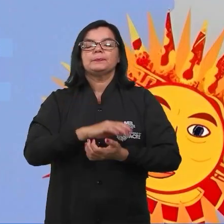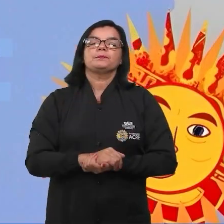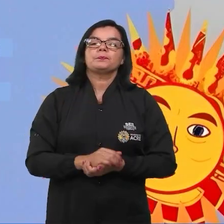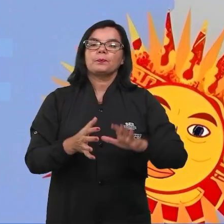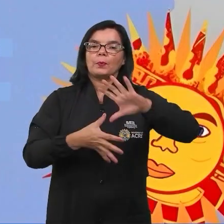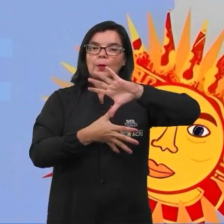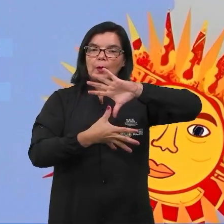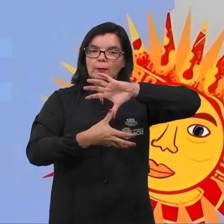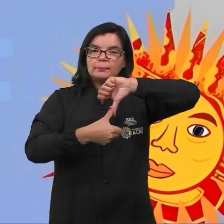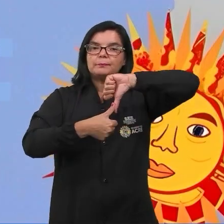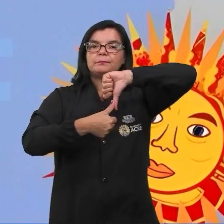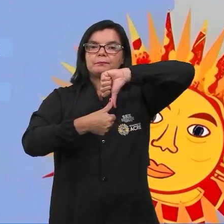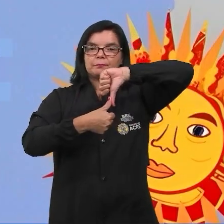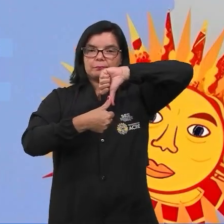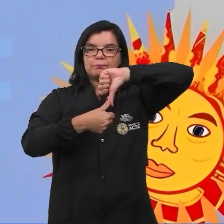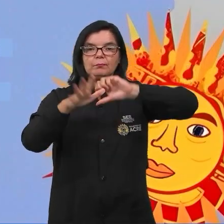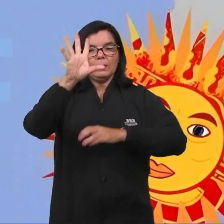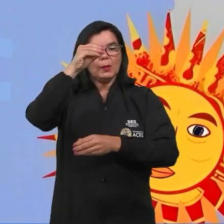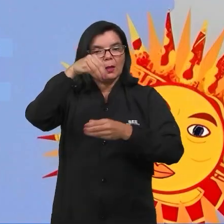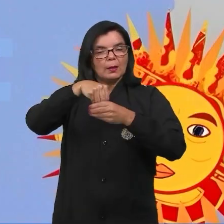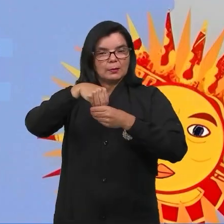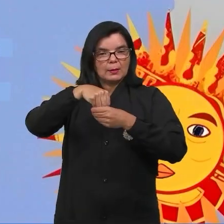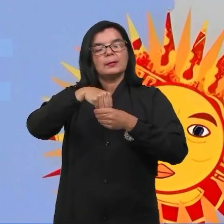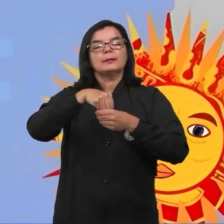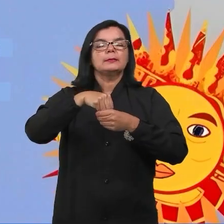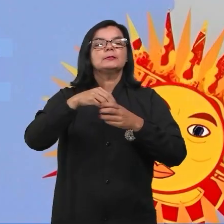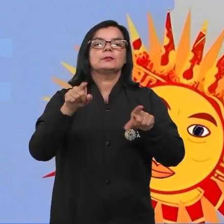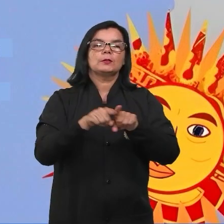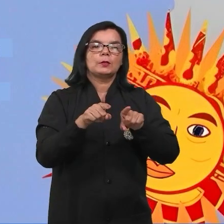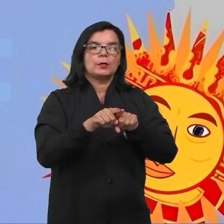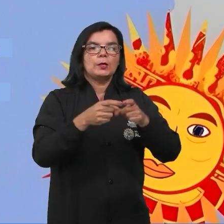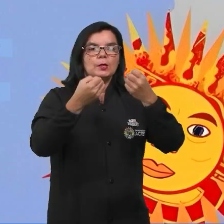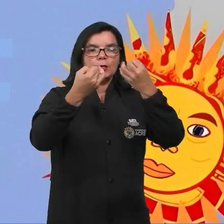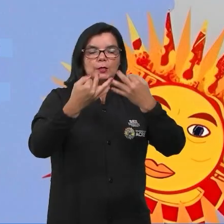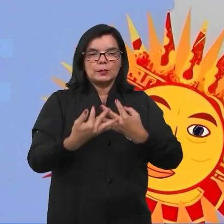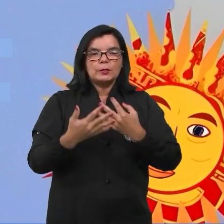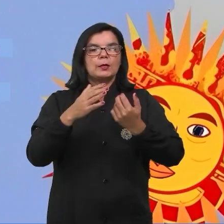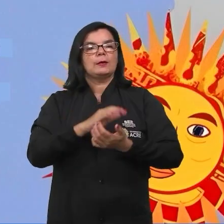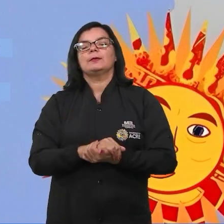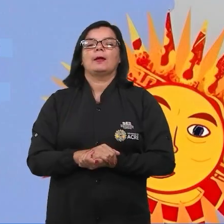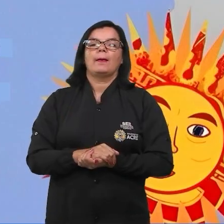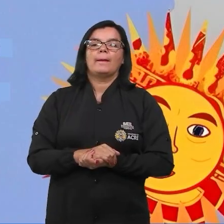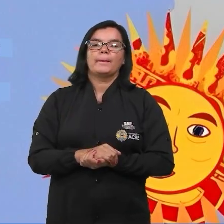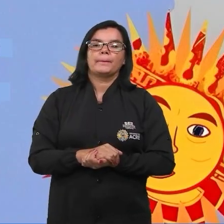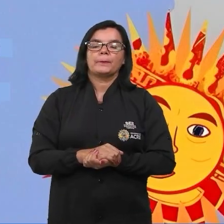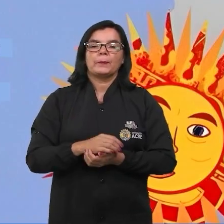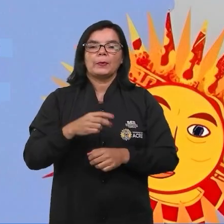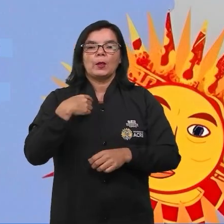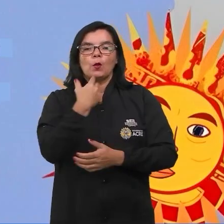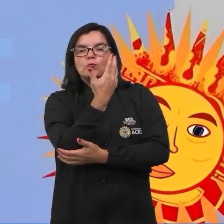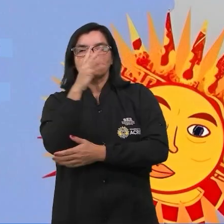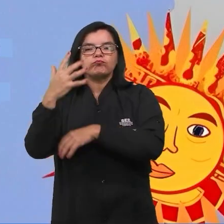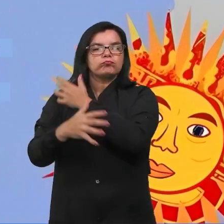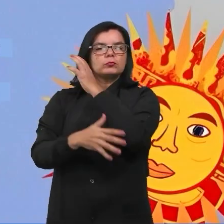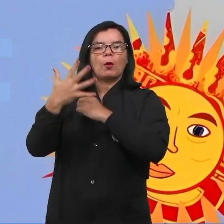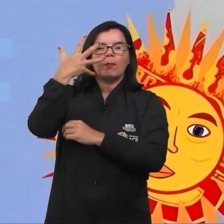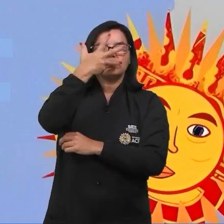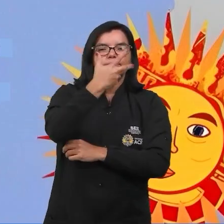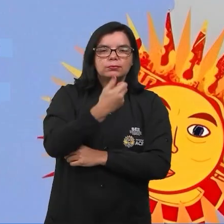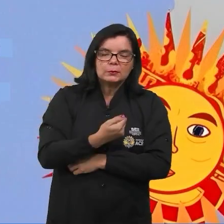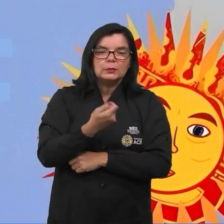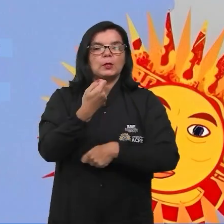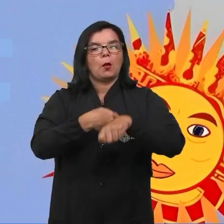Central, né? Dentro daquela região caribenha, né? Que muito se fala ali da América Central, com paisagens vislumbrantes.